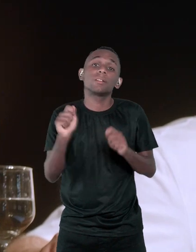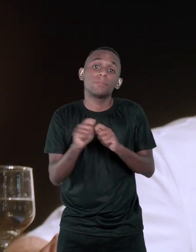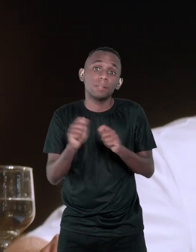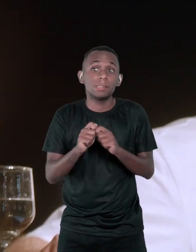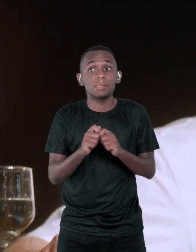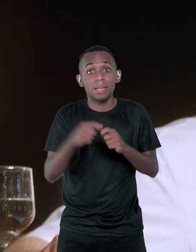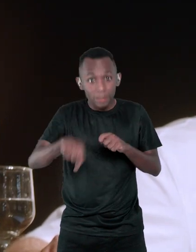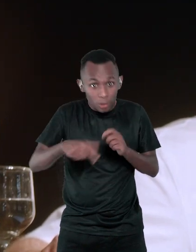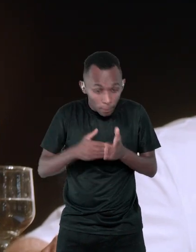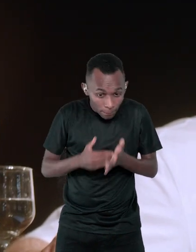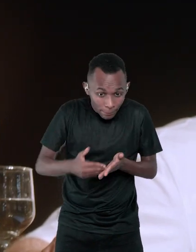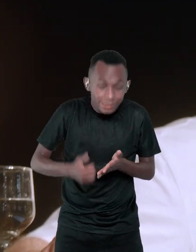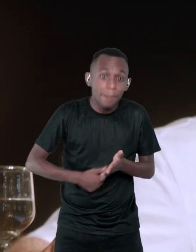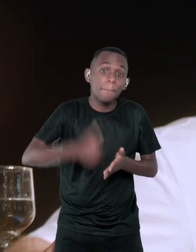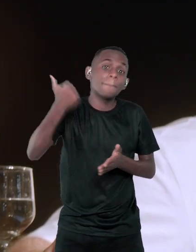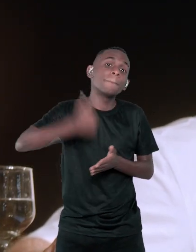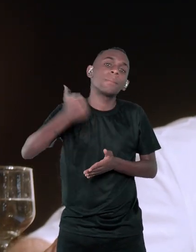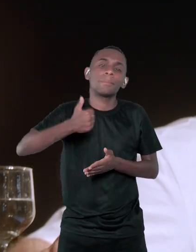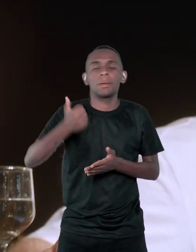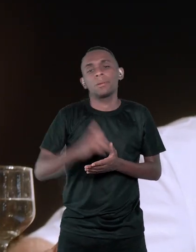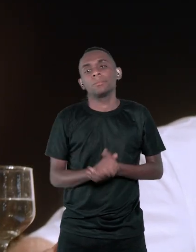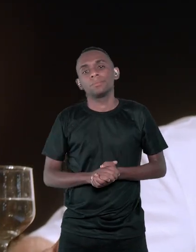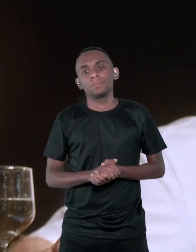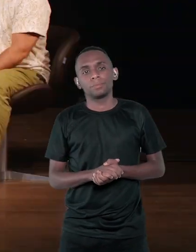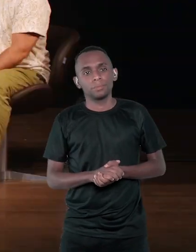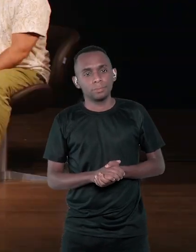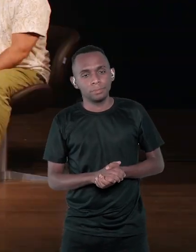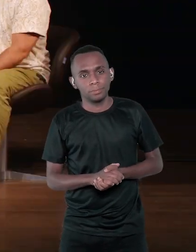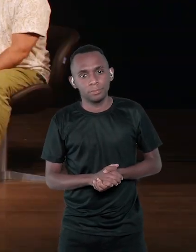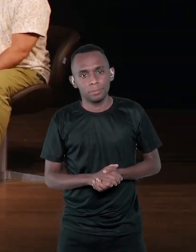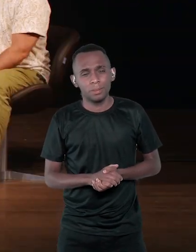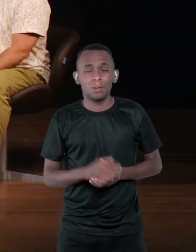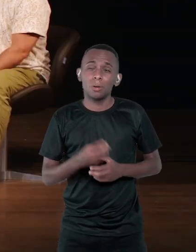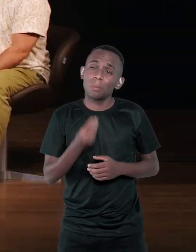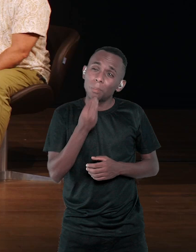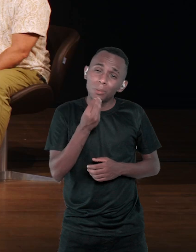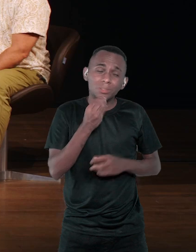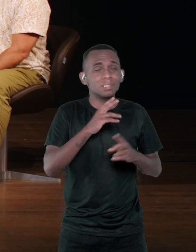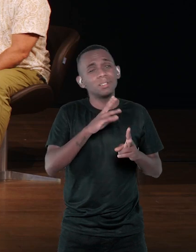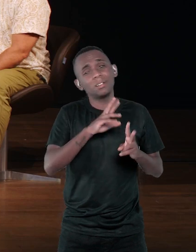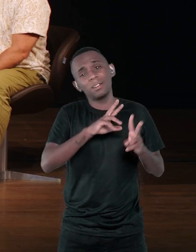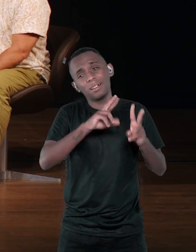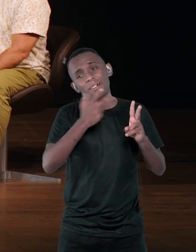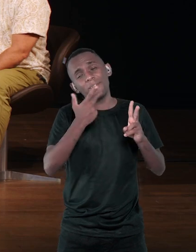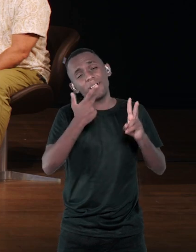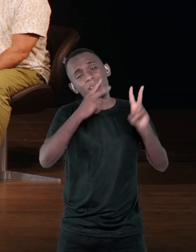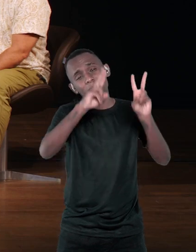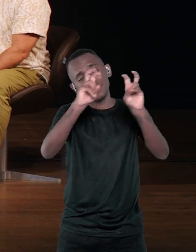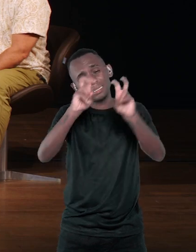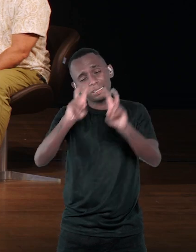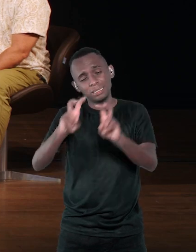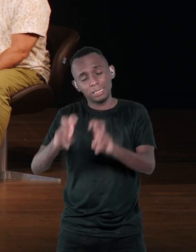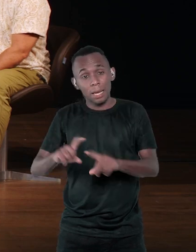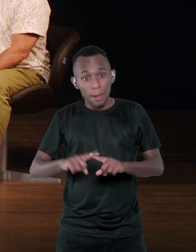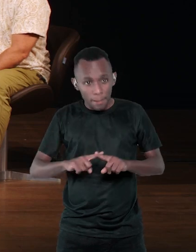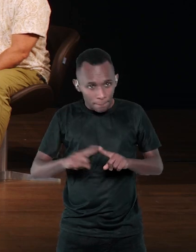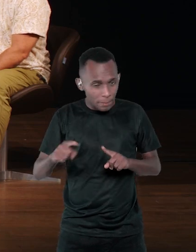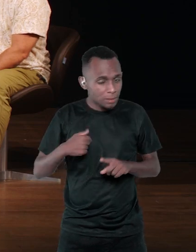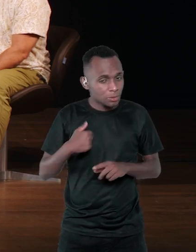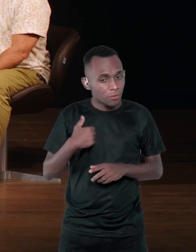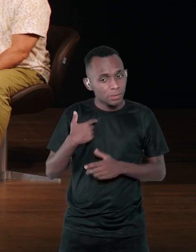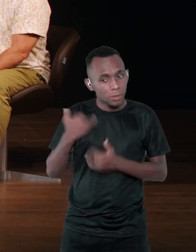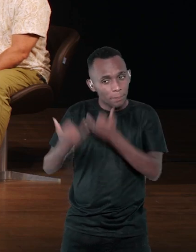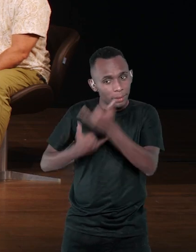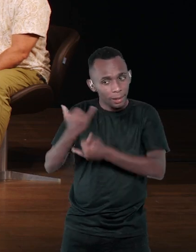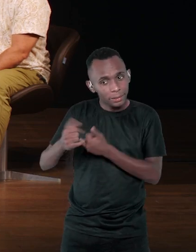outras cidades. Podia falar aqui milhares de coisas, mas eu vou fazer uma pegadinha com o Zeca.